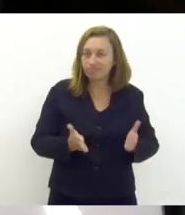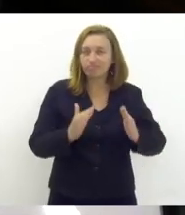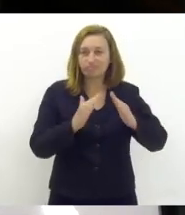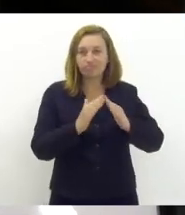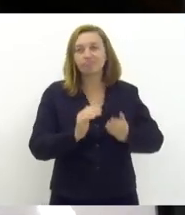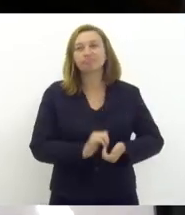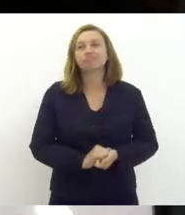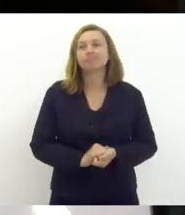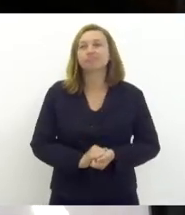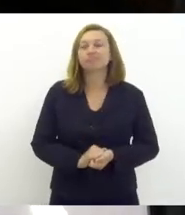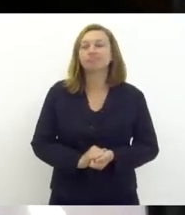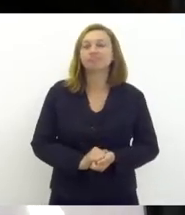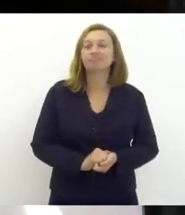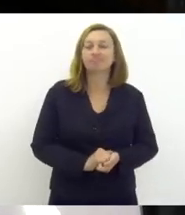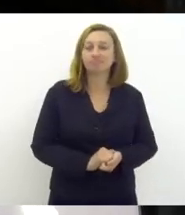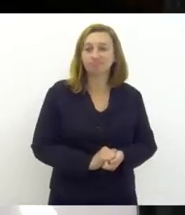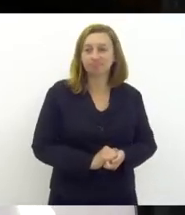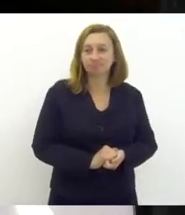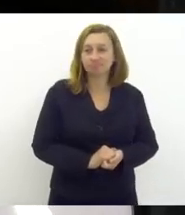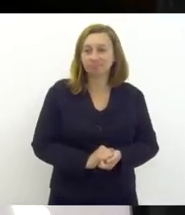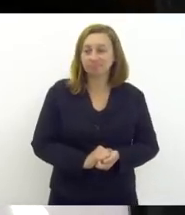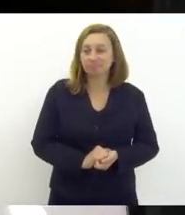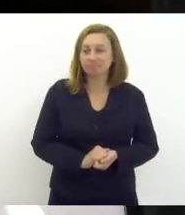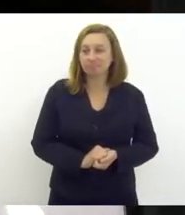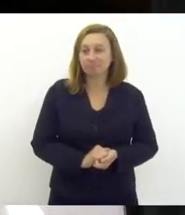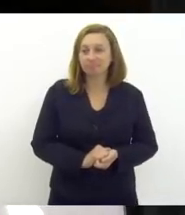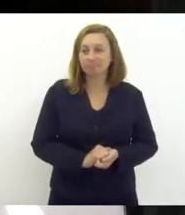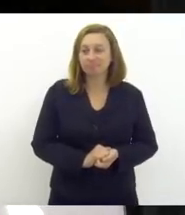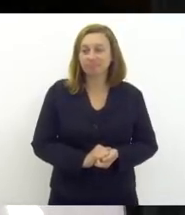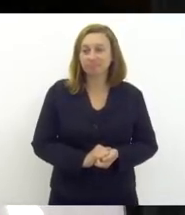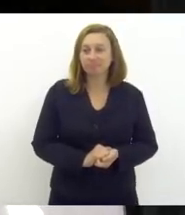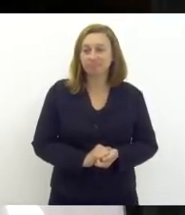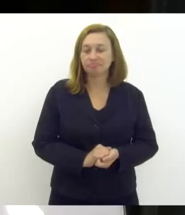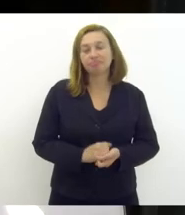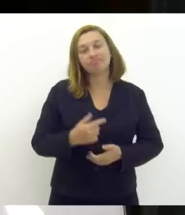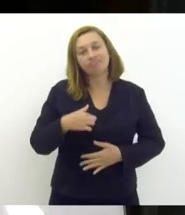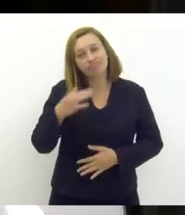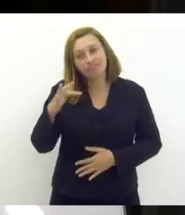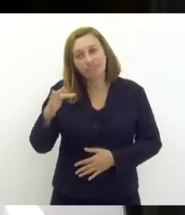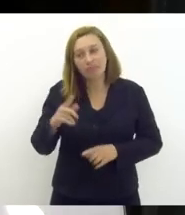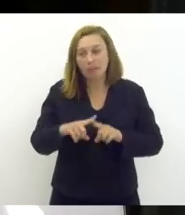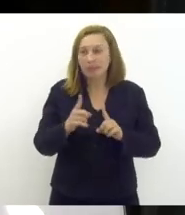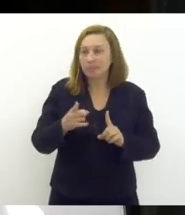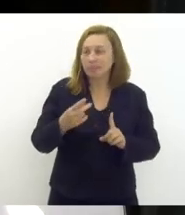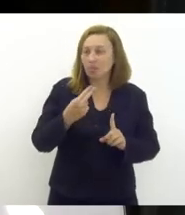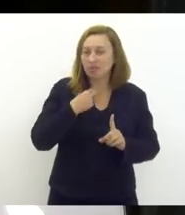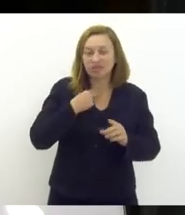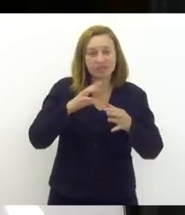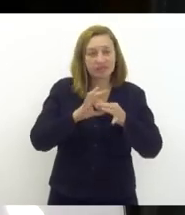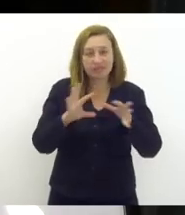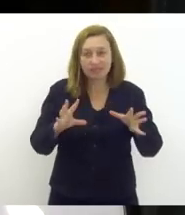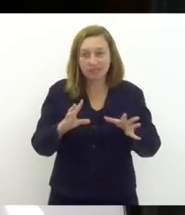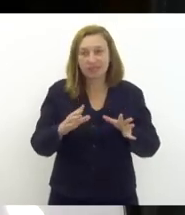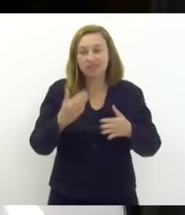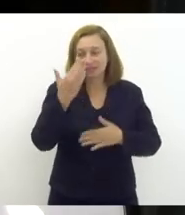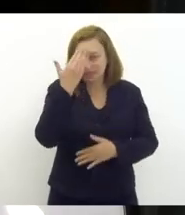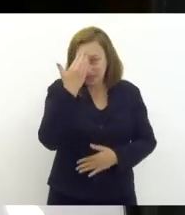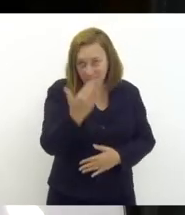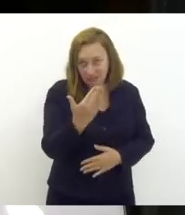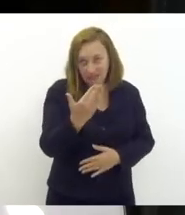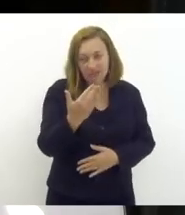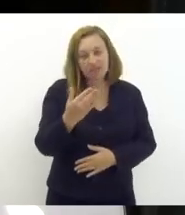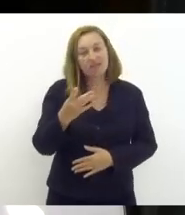casa tá eu serei eh serei muito breve mas eu não poderia deixar de